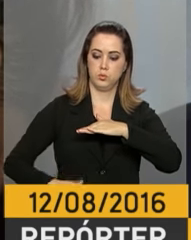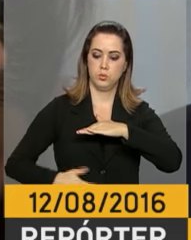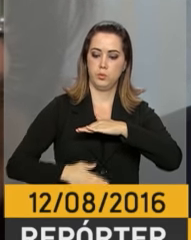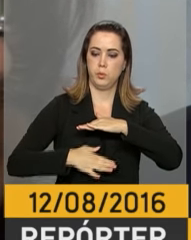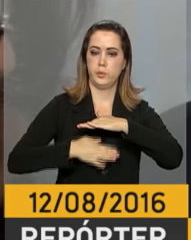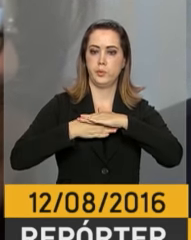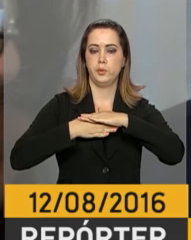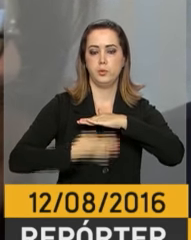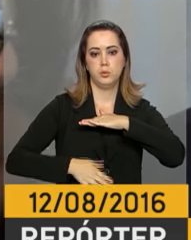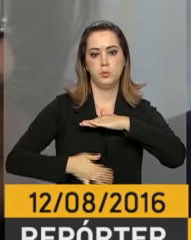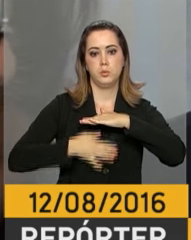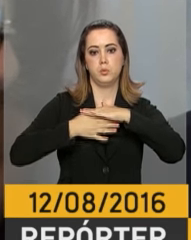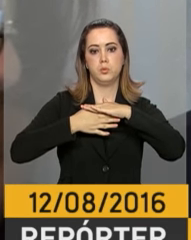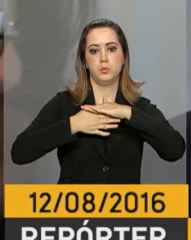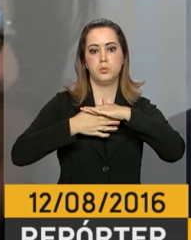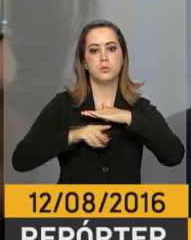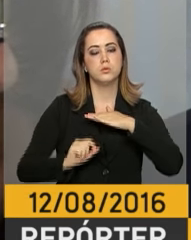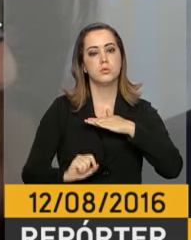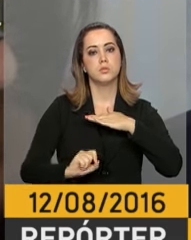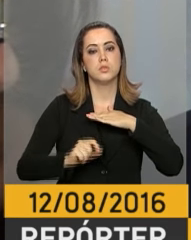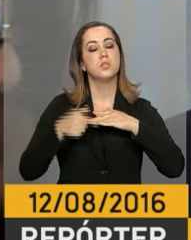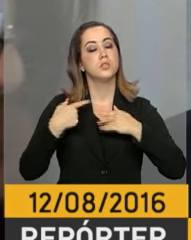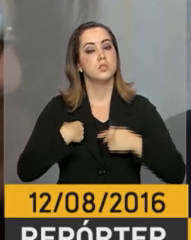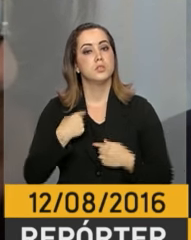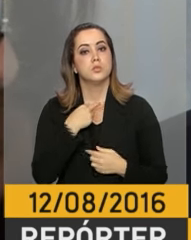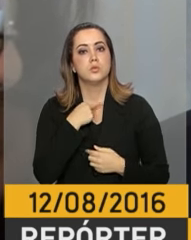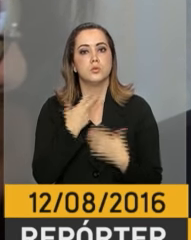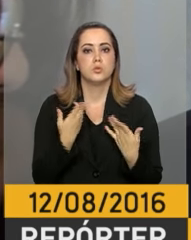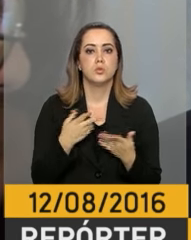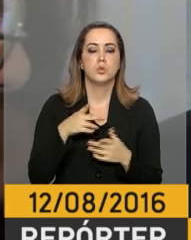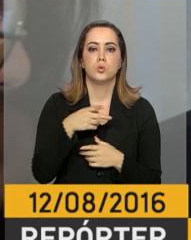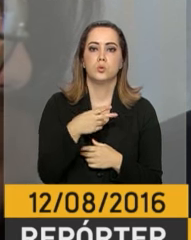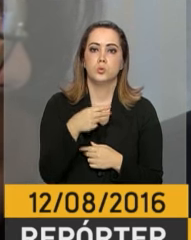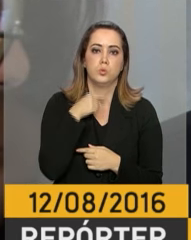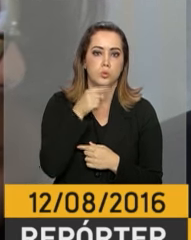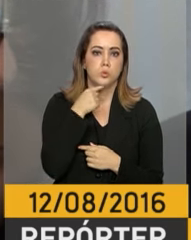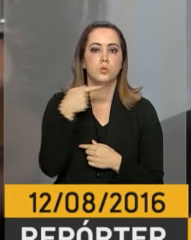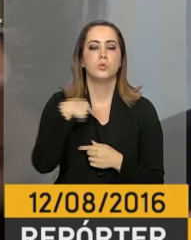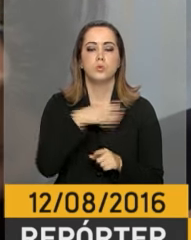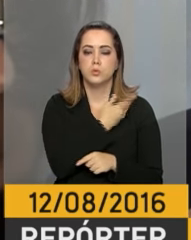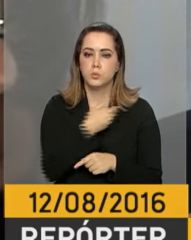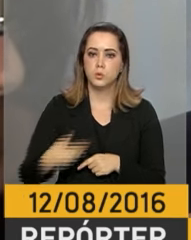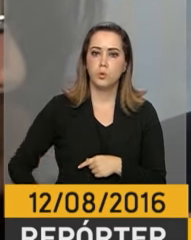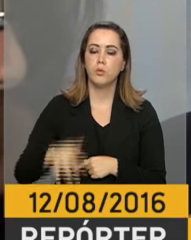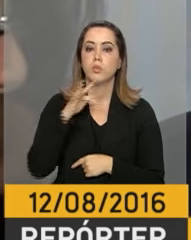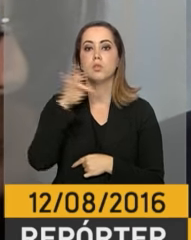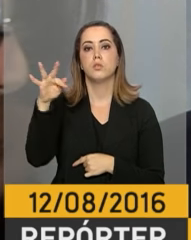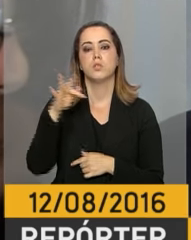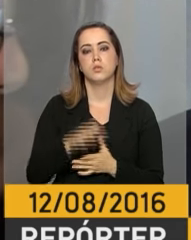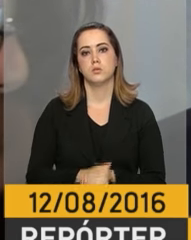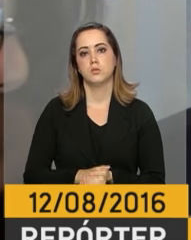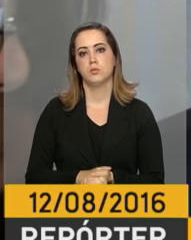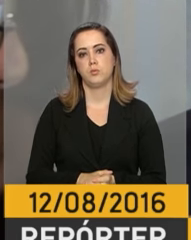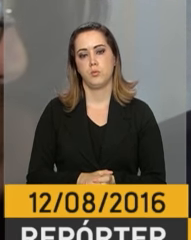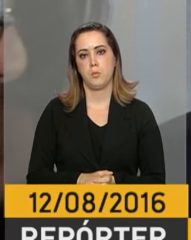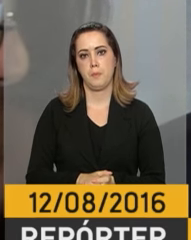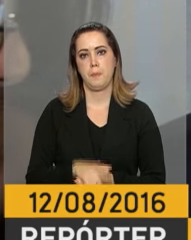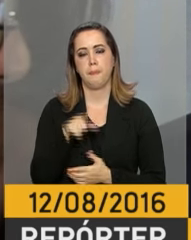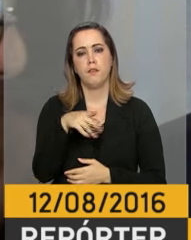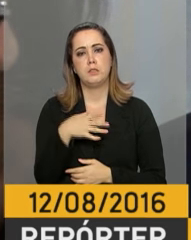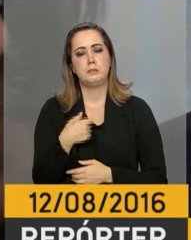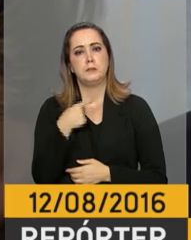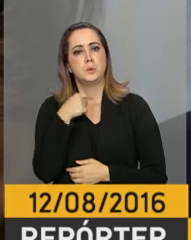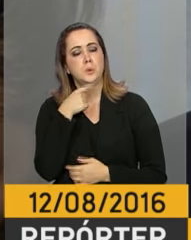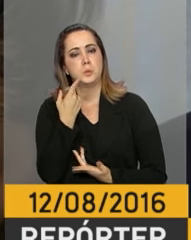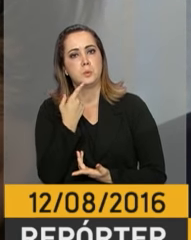e, finalmente, não tem dúvida, o teto de gastos dos gastos federais. O senhor não tem que o governo passe a ceder demais